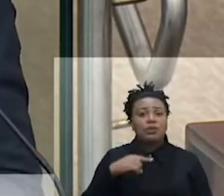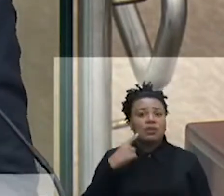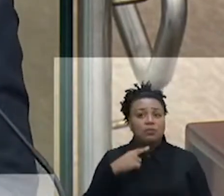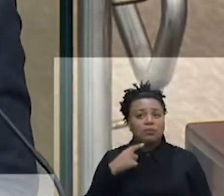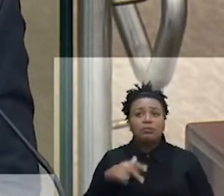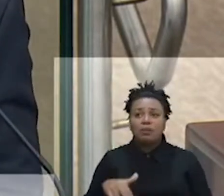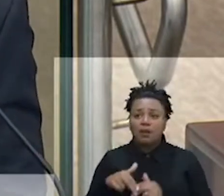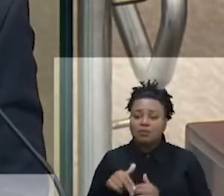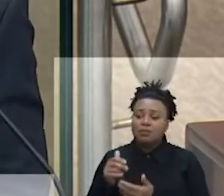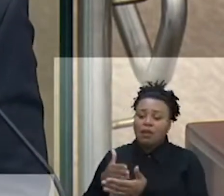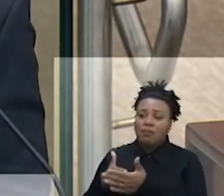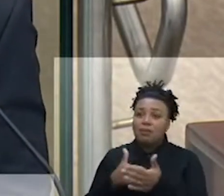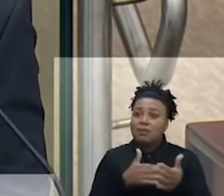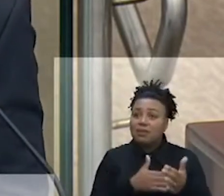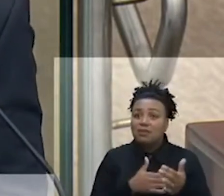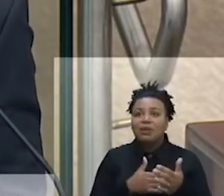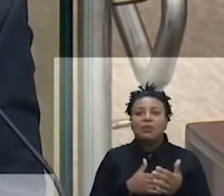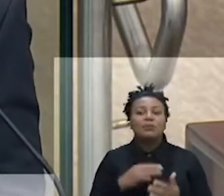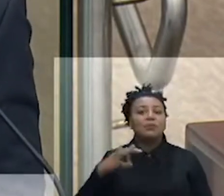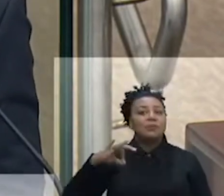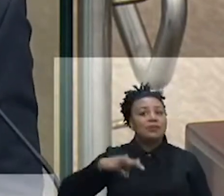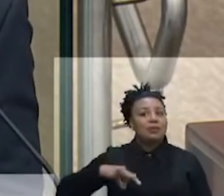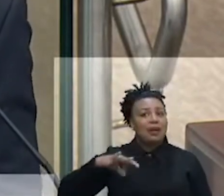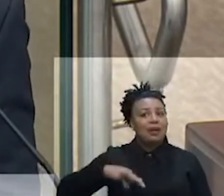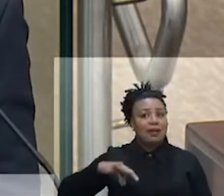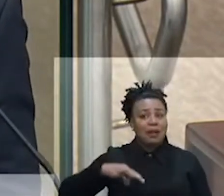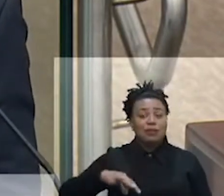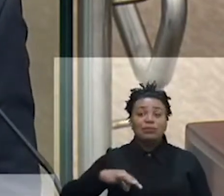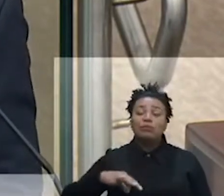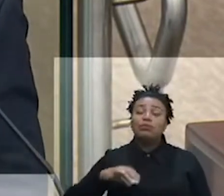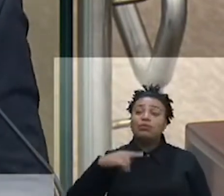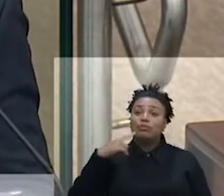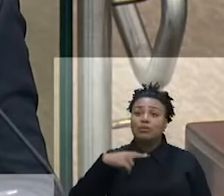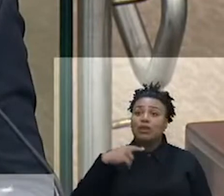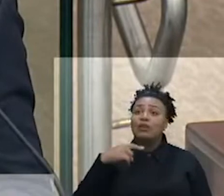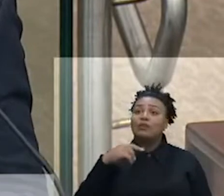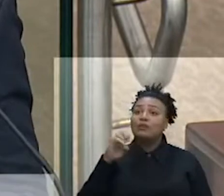deputados, por conta dessa limitação da remuneração dos deputados